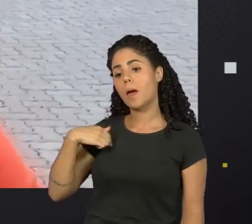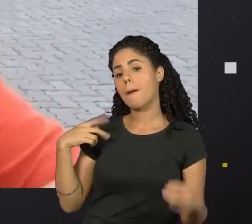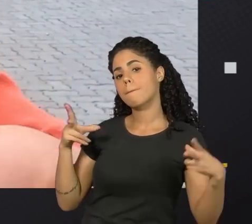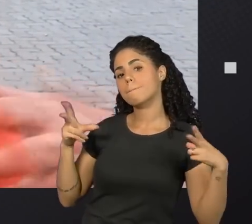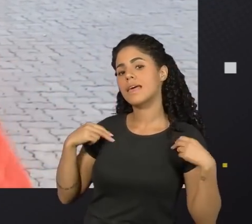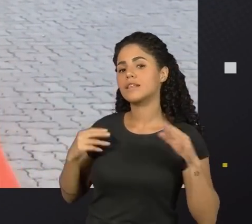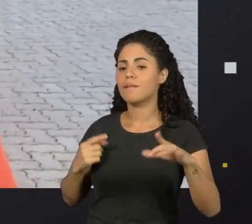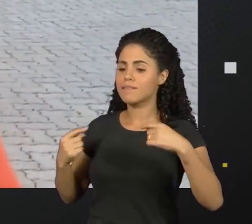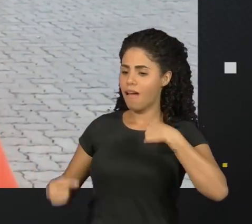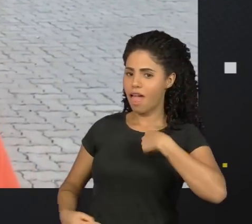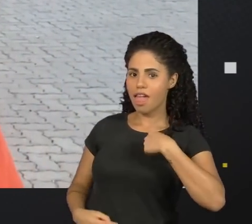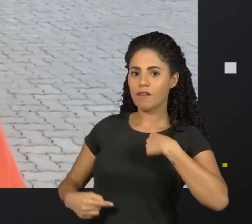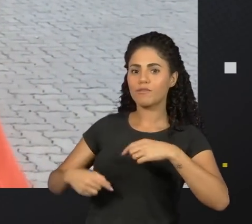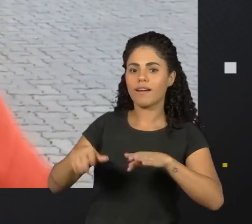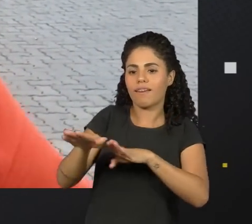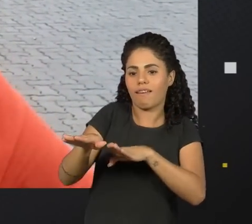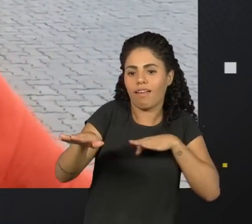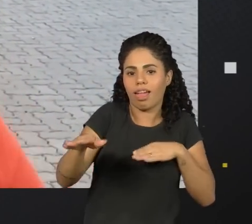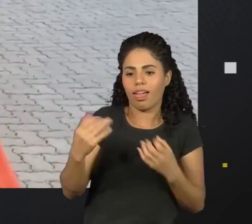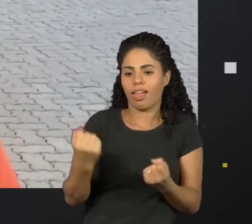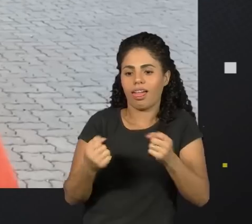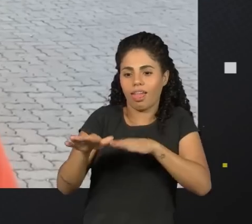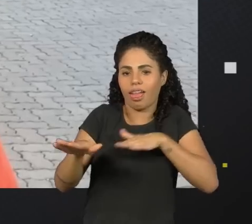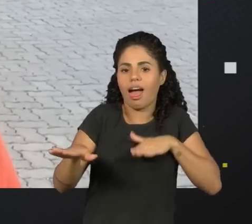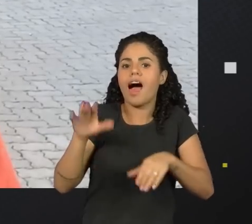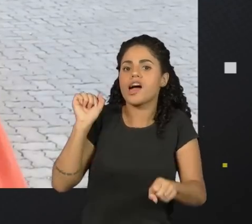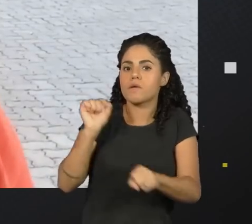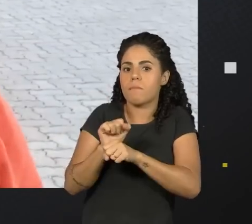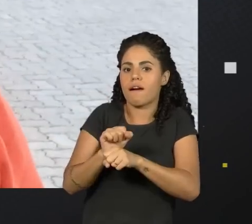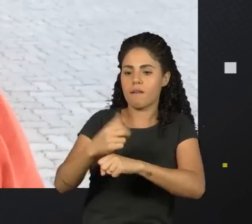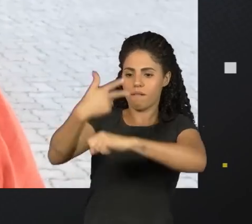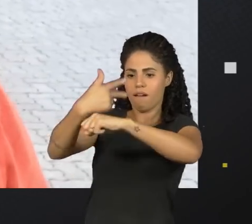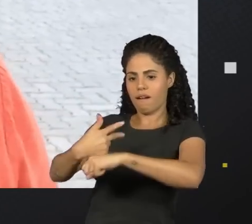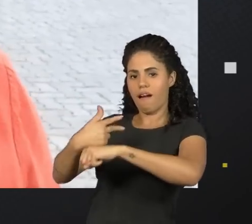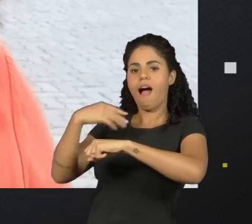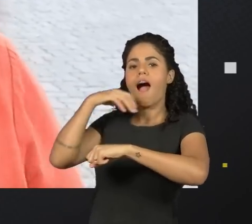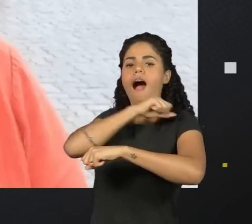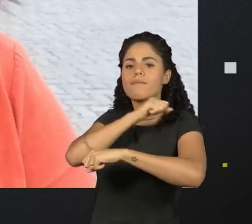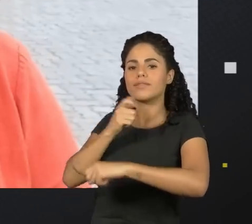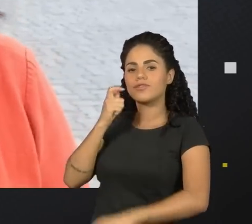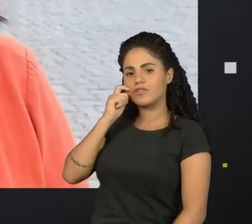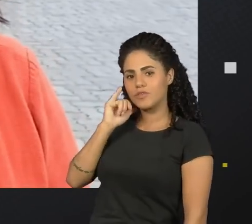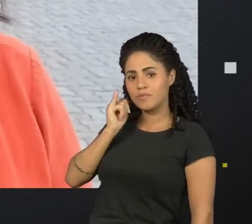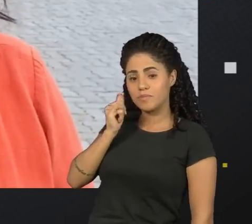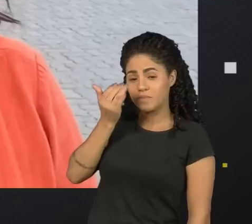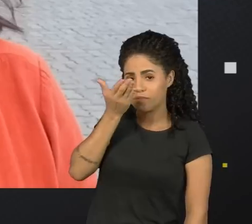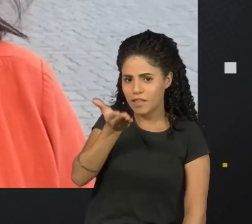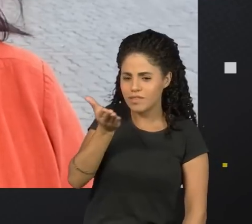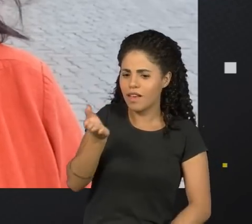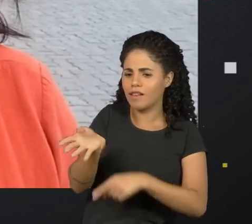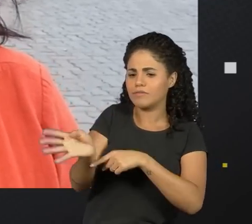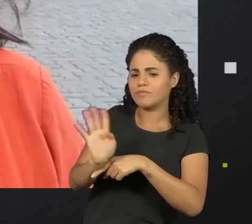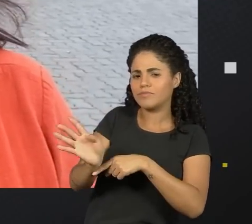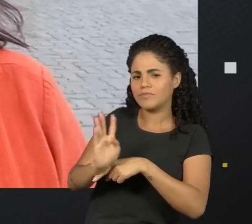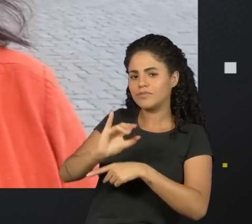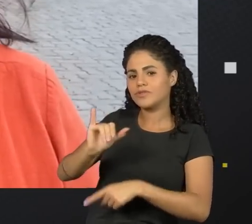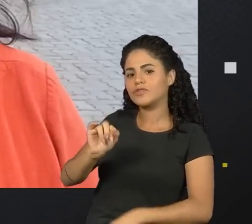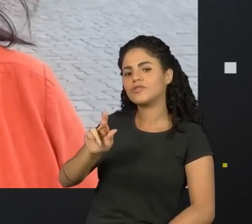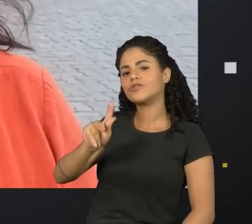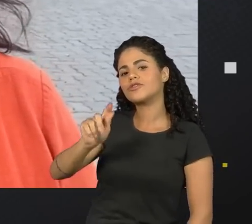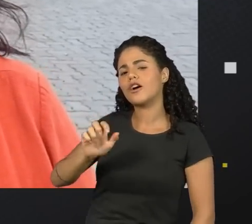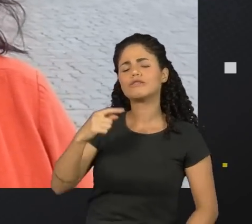estou em trânsito e não poderia deixar de gravar essa mensagem, esse vídeo para o Jorge,